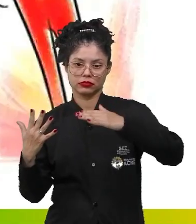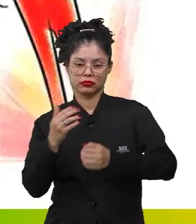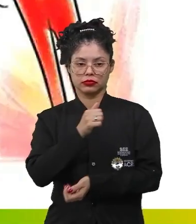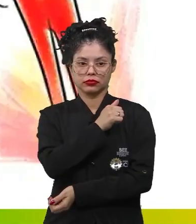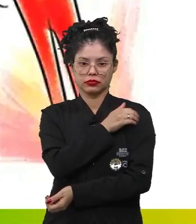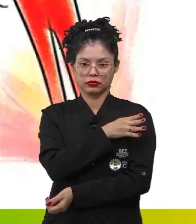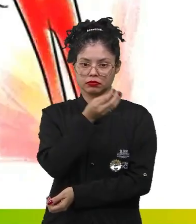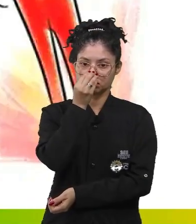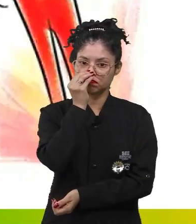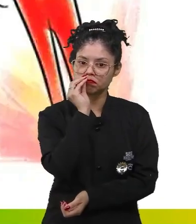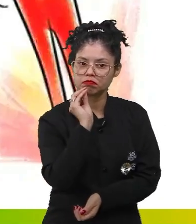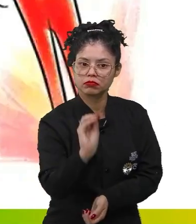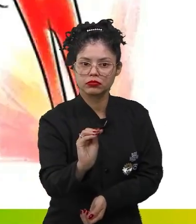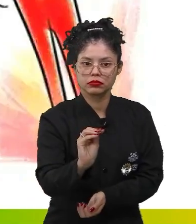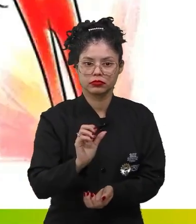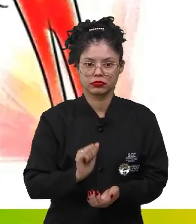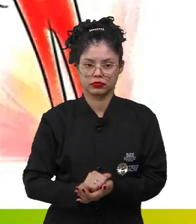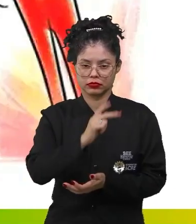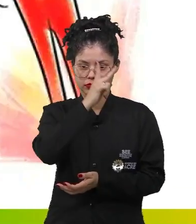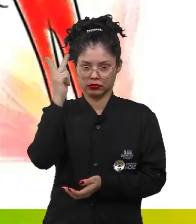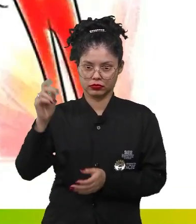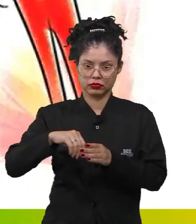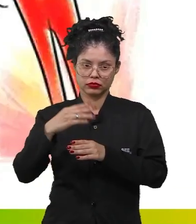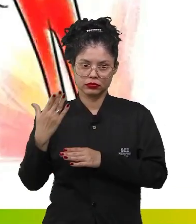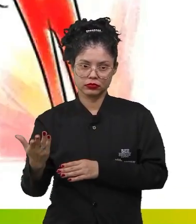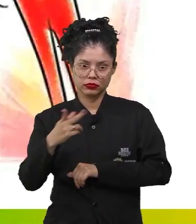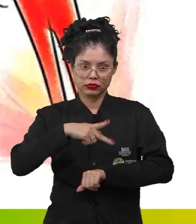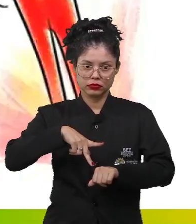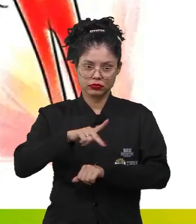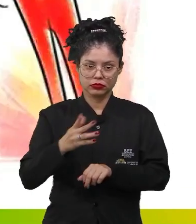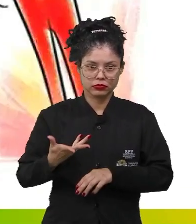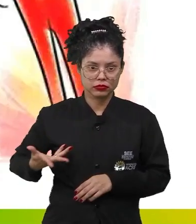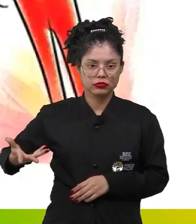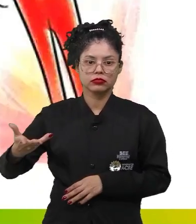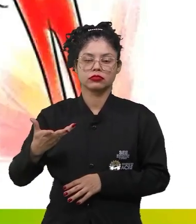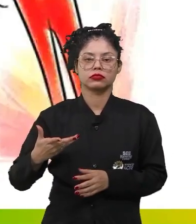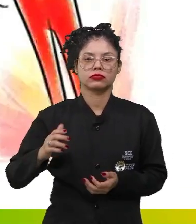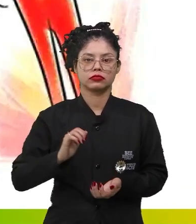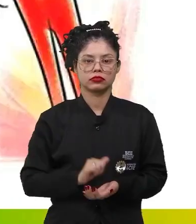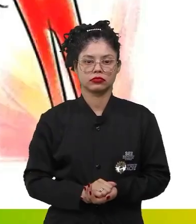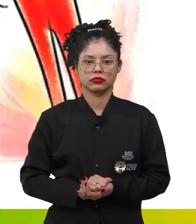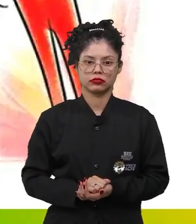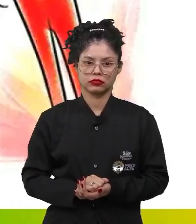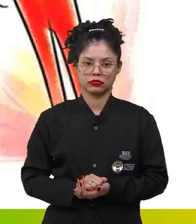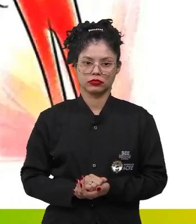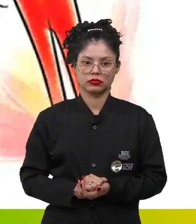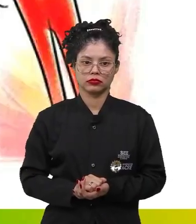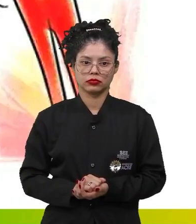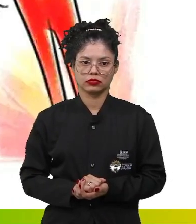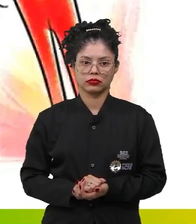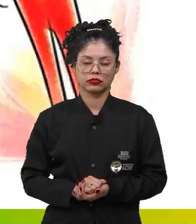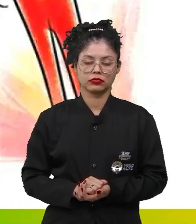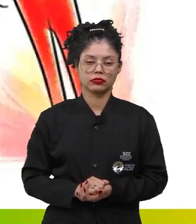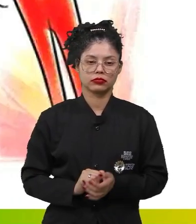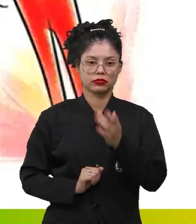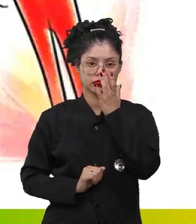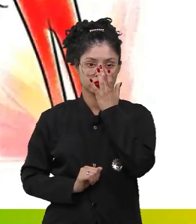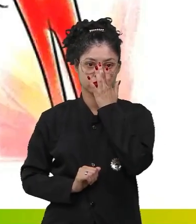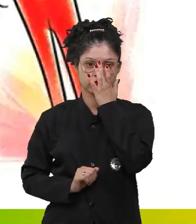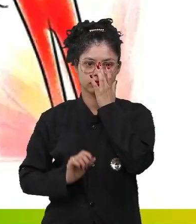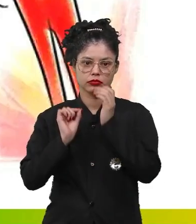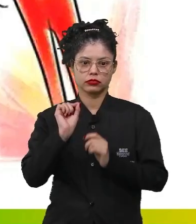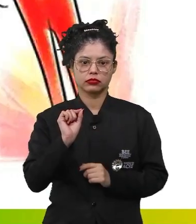a imigrantes, refugiados e estrangeiros. E ela se manifesta justamente com base